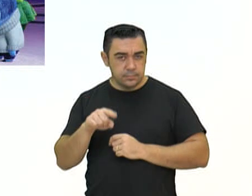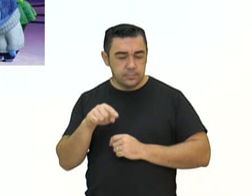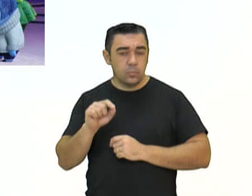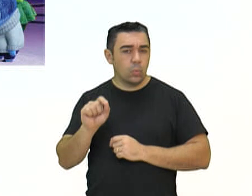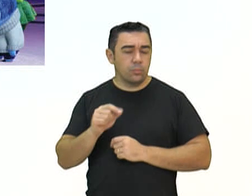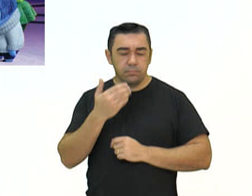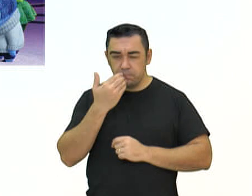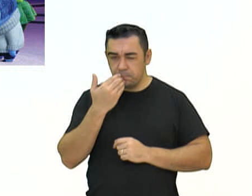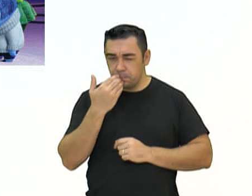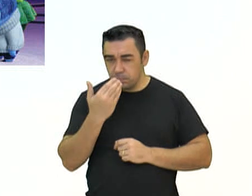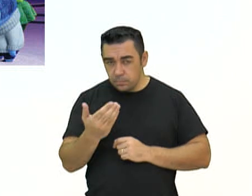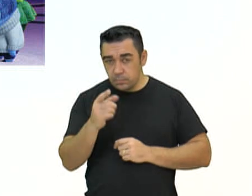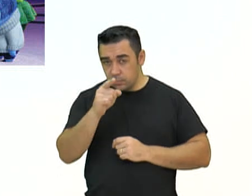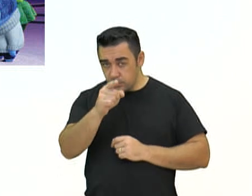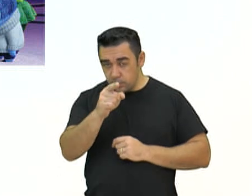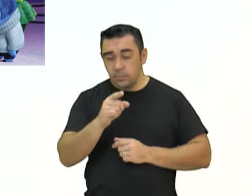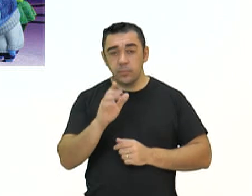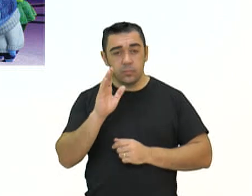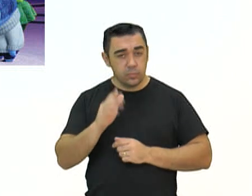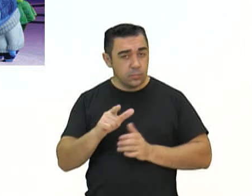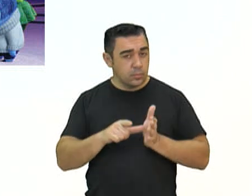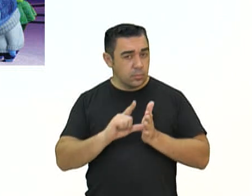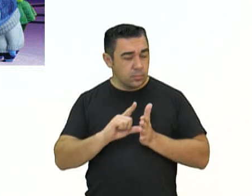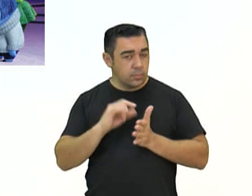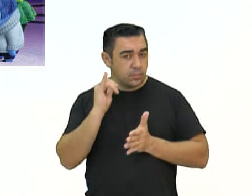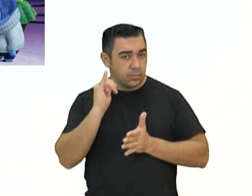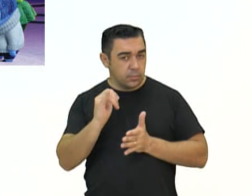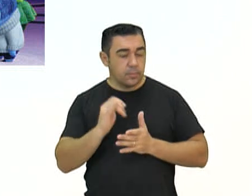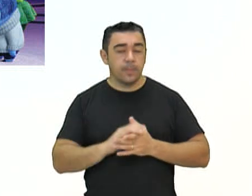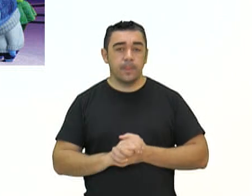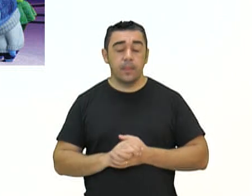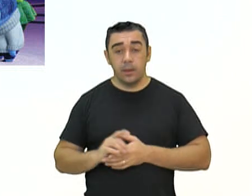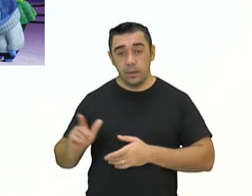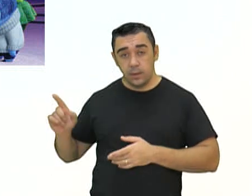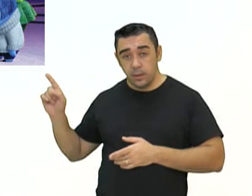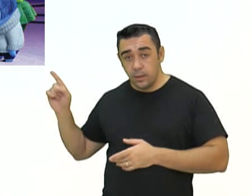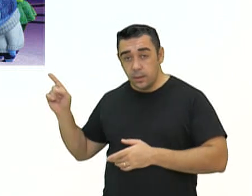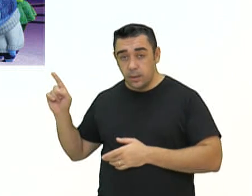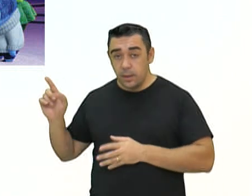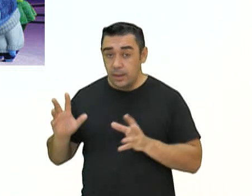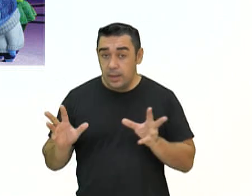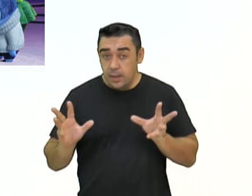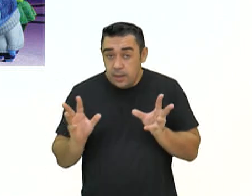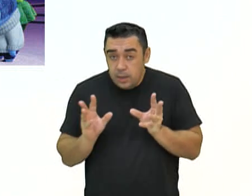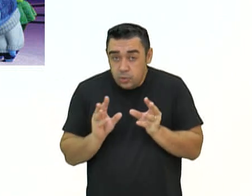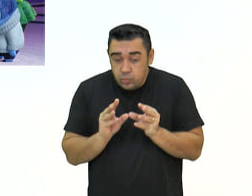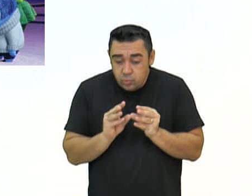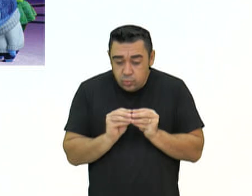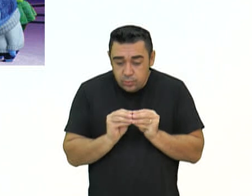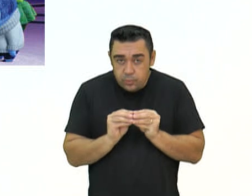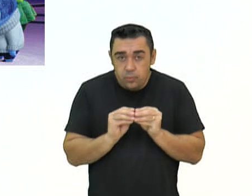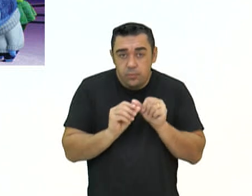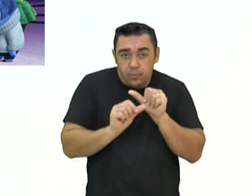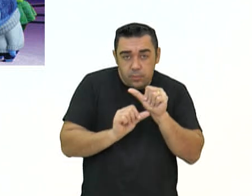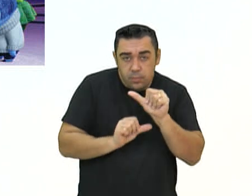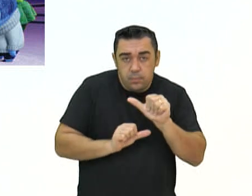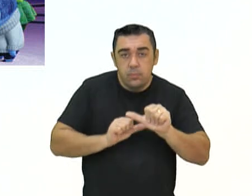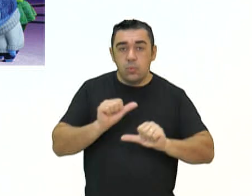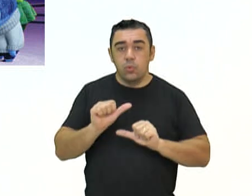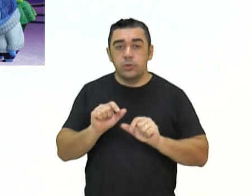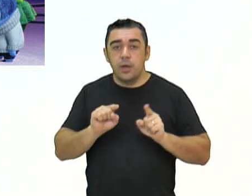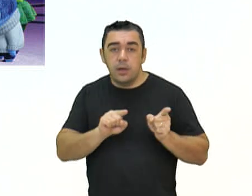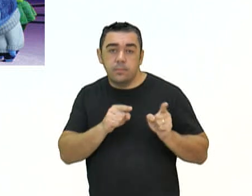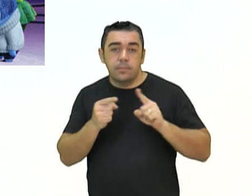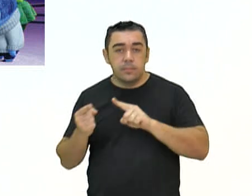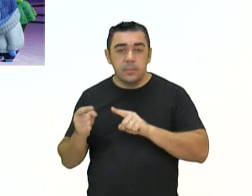o seguinte, conforme nós já havíamos anunciado no início da aula, né? Então, vocês vão transformar o resumo abaixo em uma sinopse.